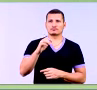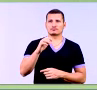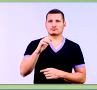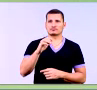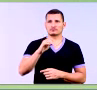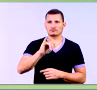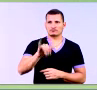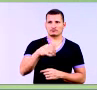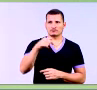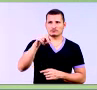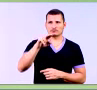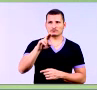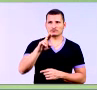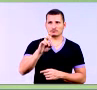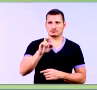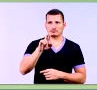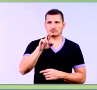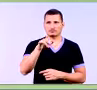ao jQuery